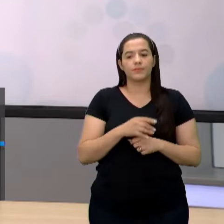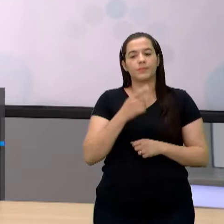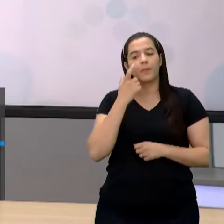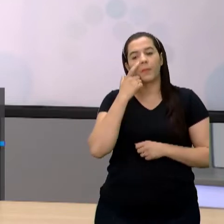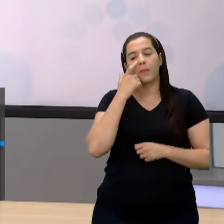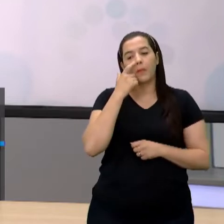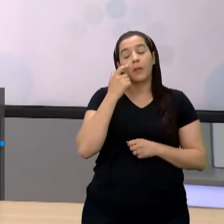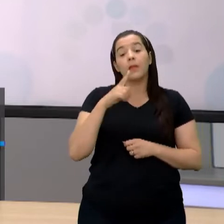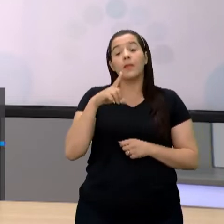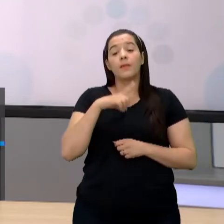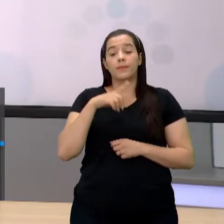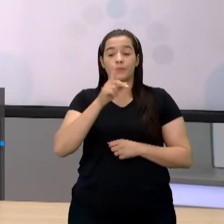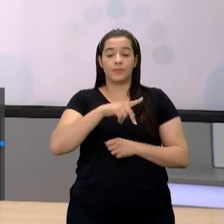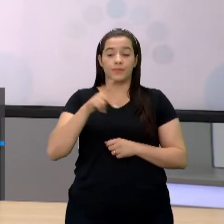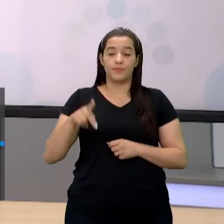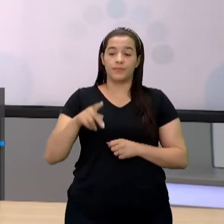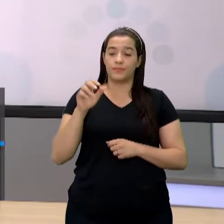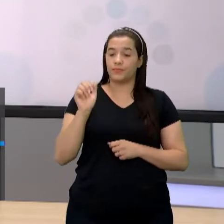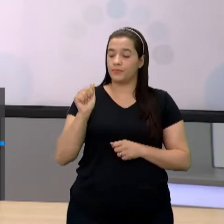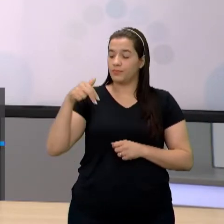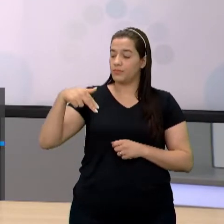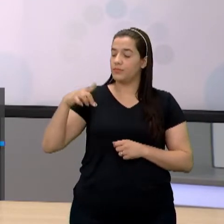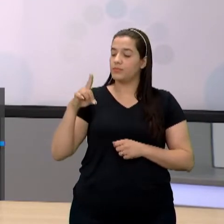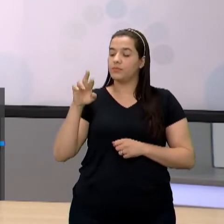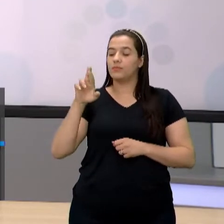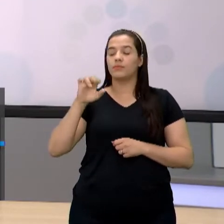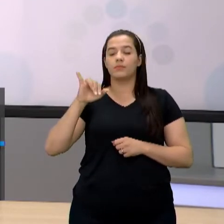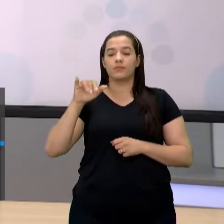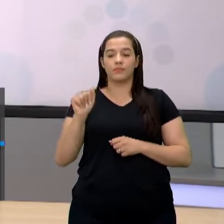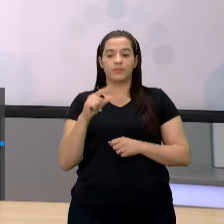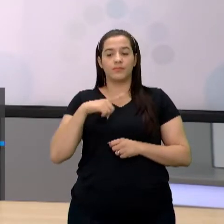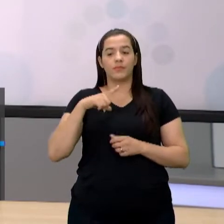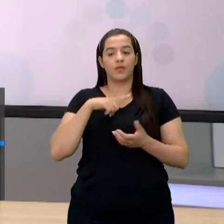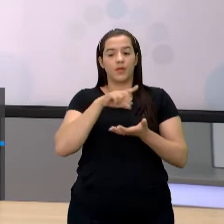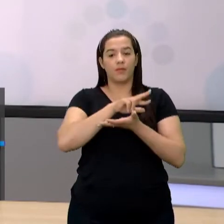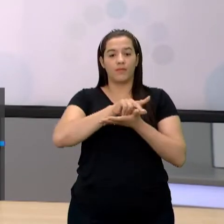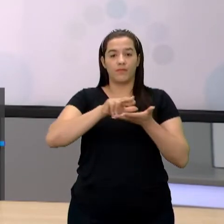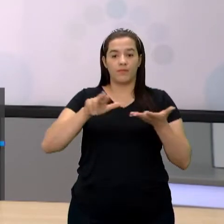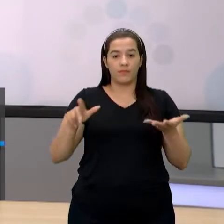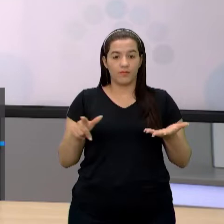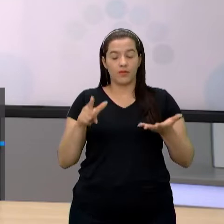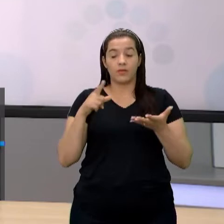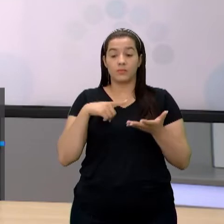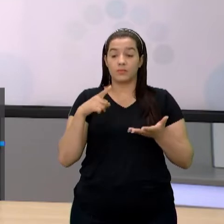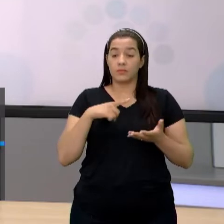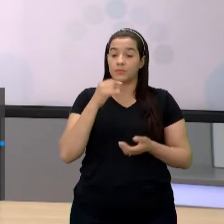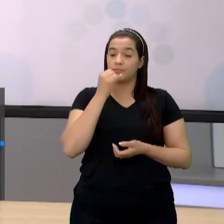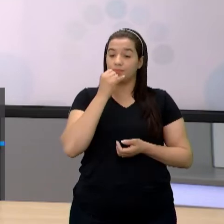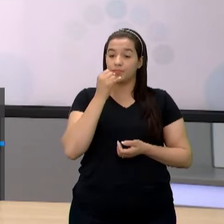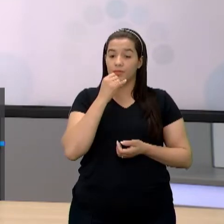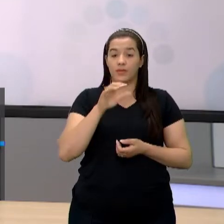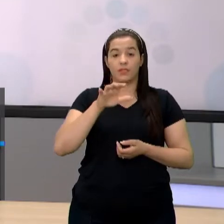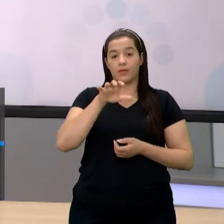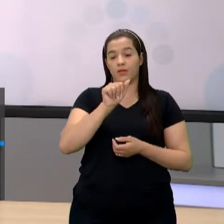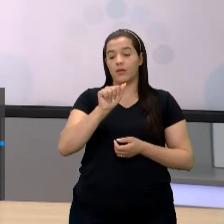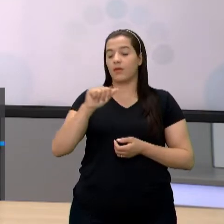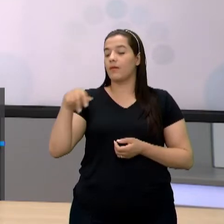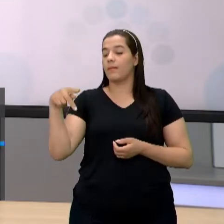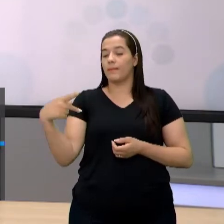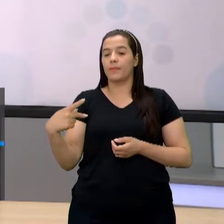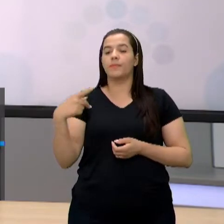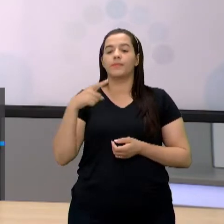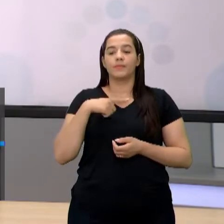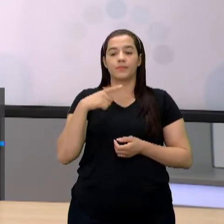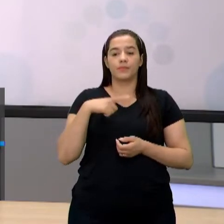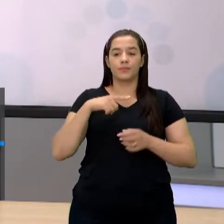a professora Andreia também comentou no outro vídeo que há vários modelos da AP, tá? Então pode ser que este que nós estejamos aí, que nós